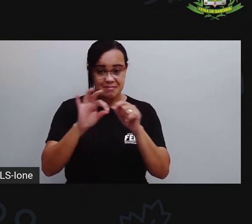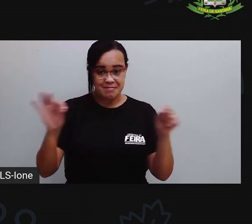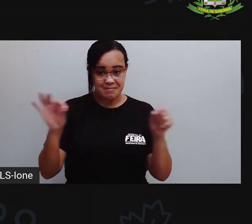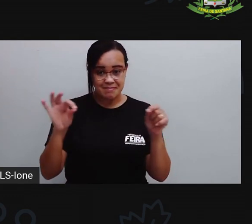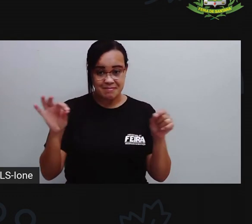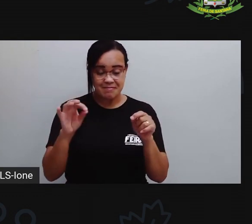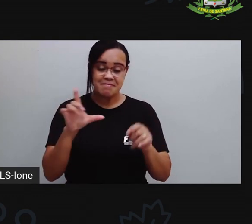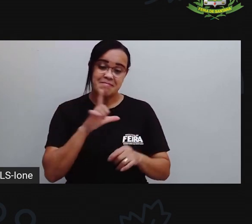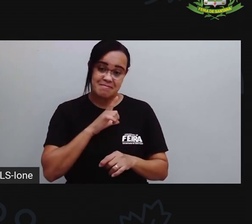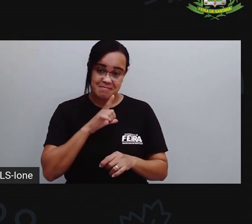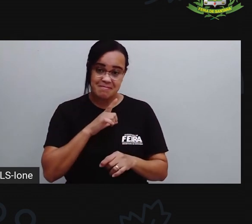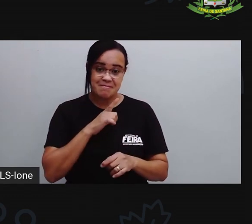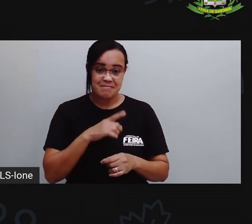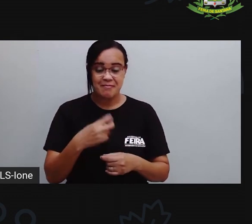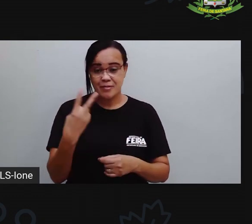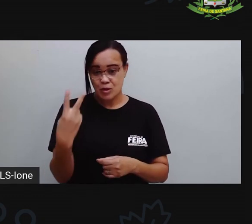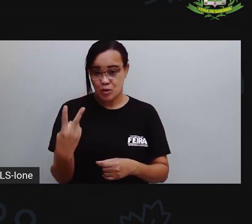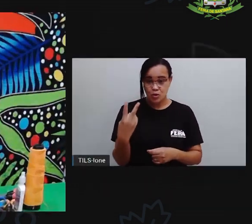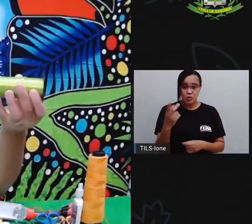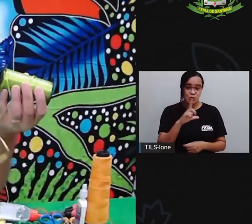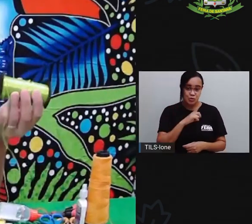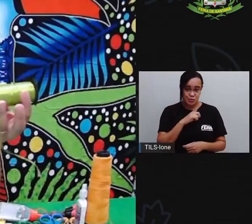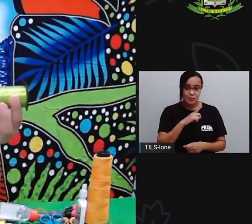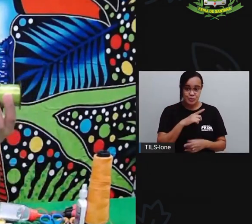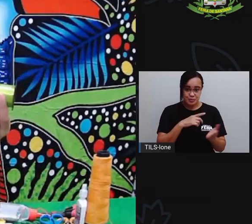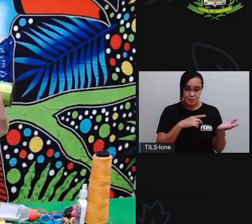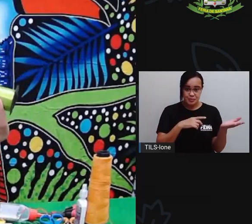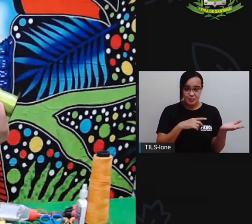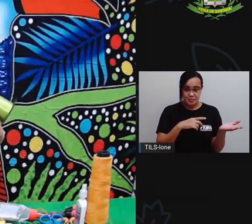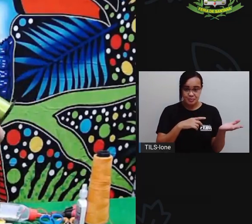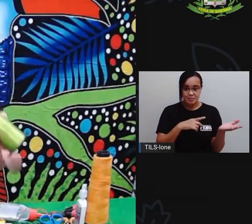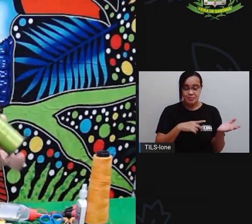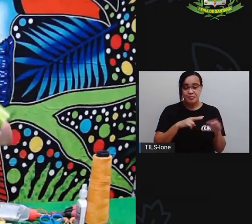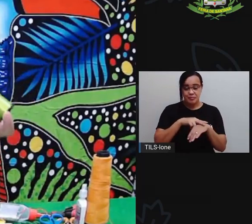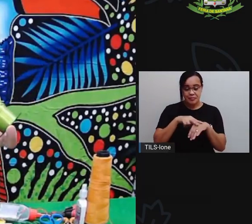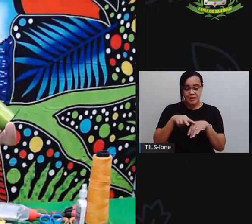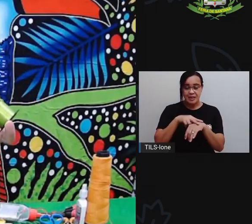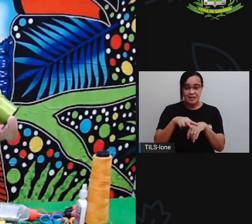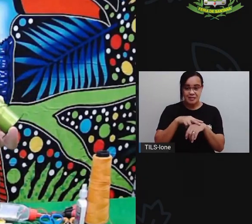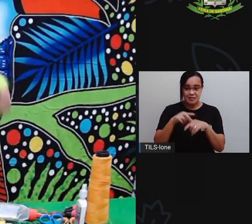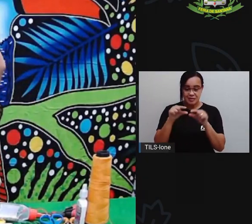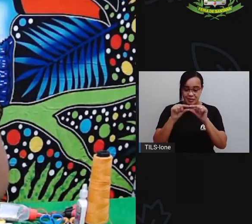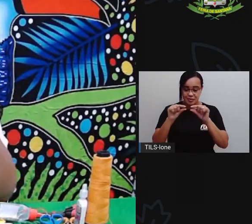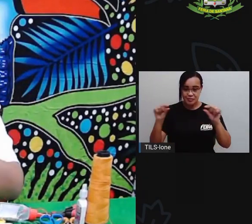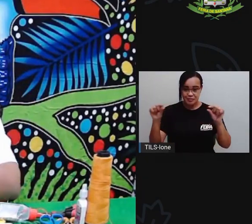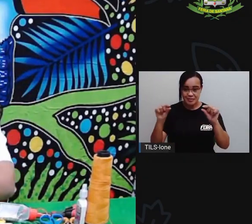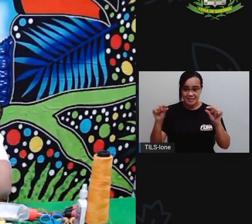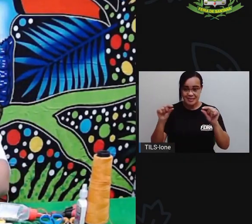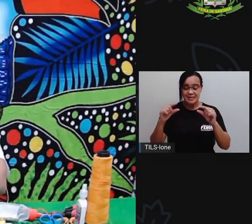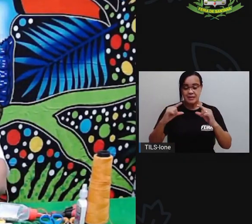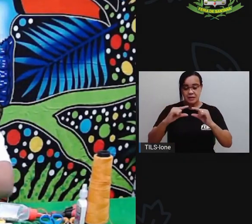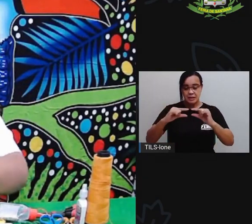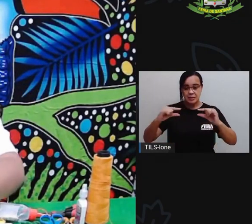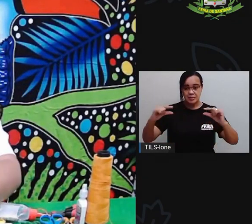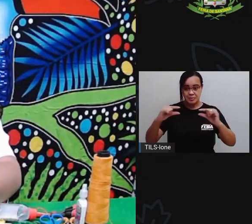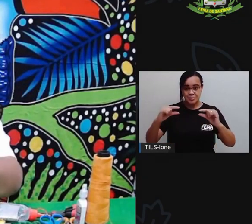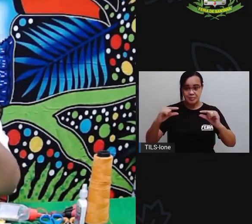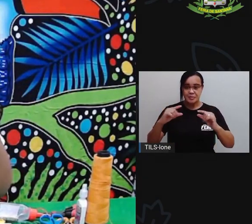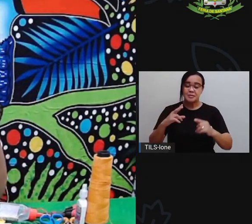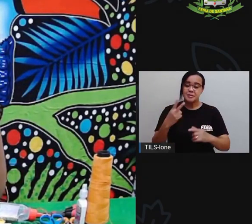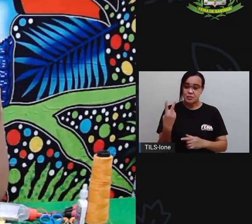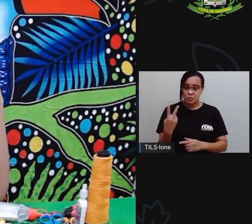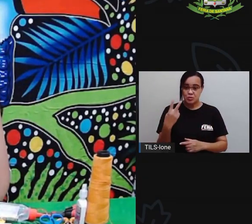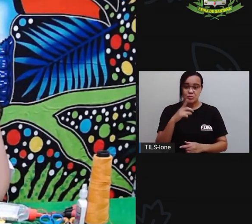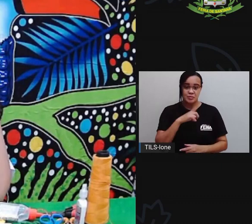Então, tem duas aqui, dois tamanhos, ó. Tem essa verde mais fininha, tem essa verde mais grossa. A